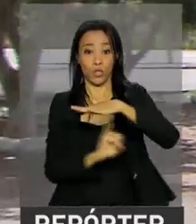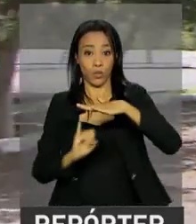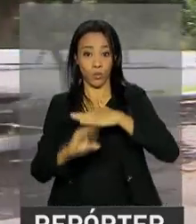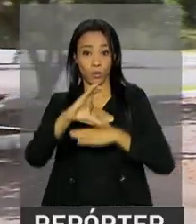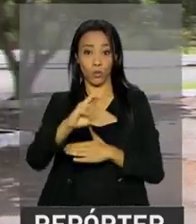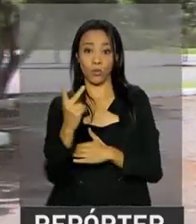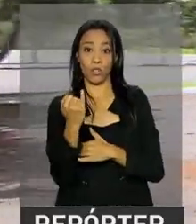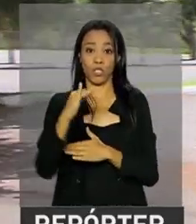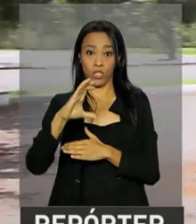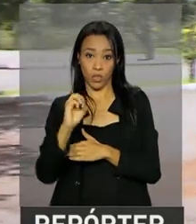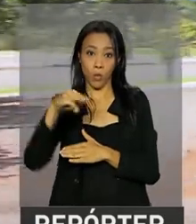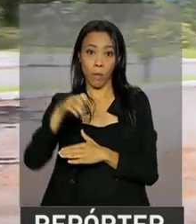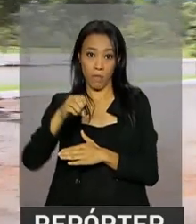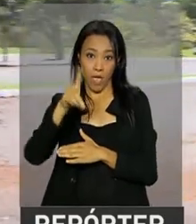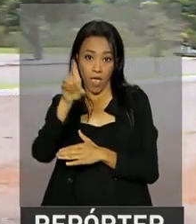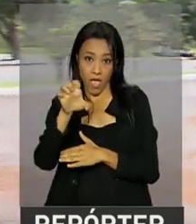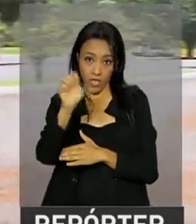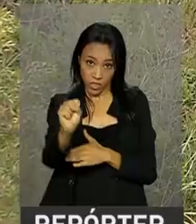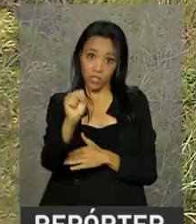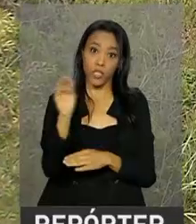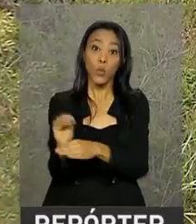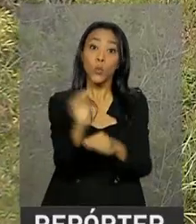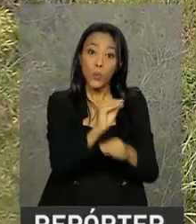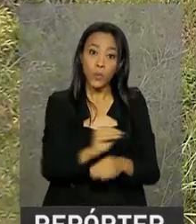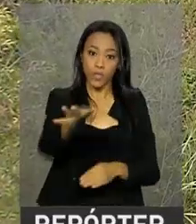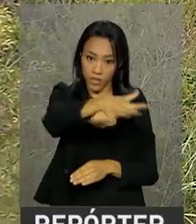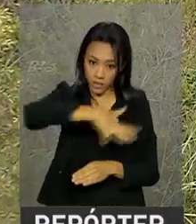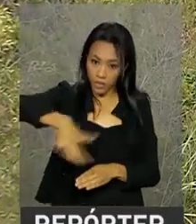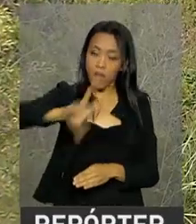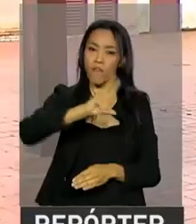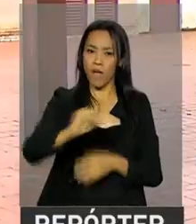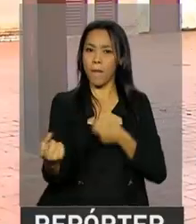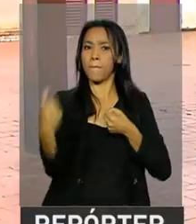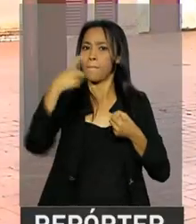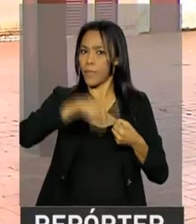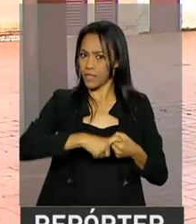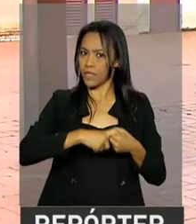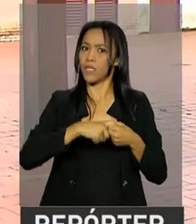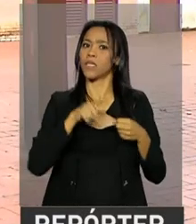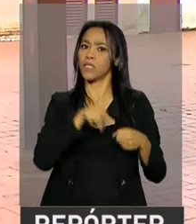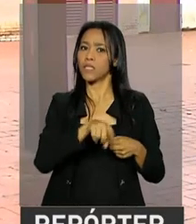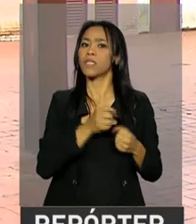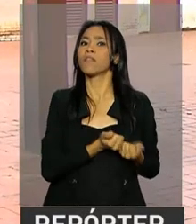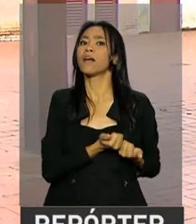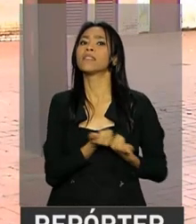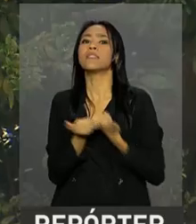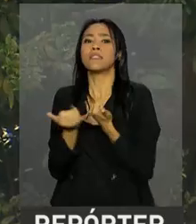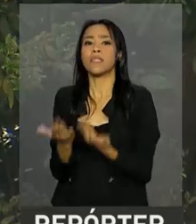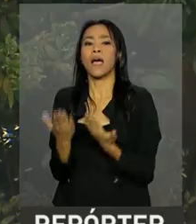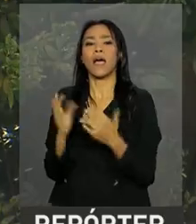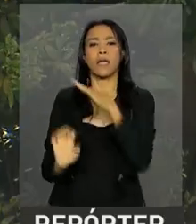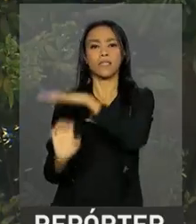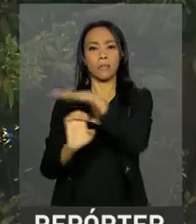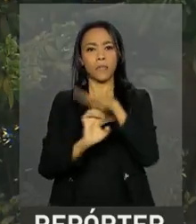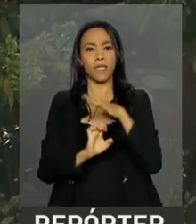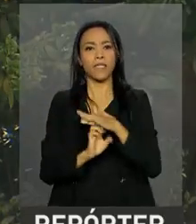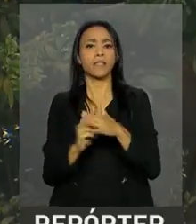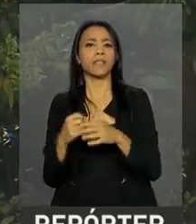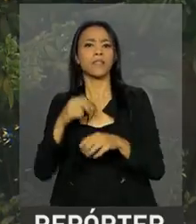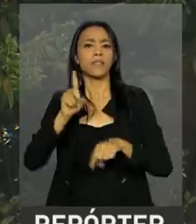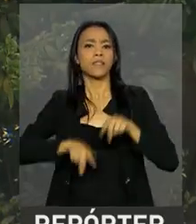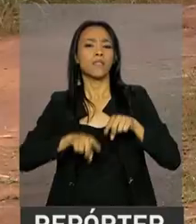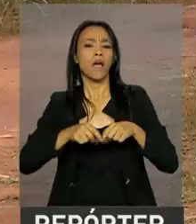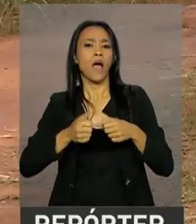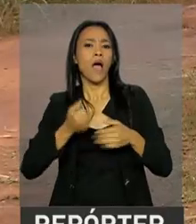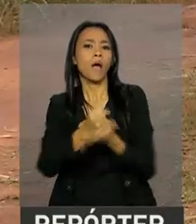Mendes de conservação da biodiversidade vai fazer parcerias e conceder a iniciativa privada serviços de apoio à